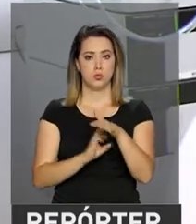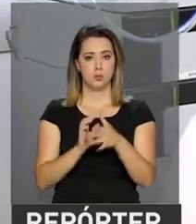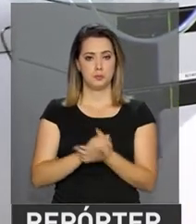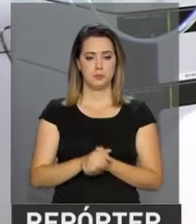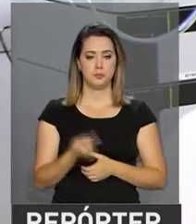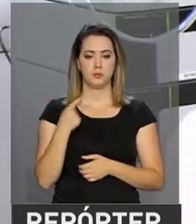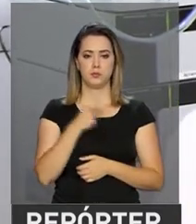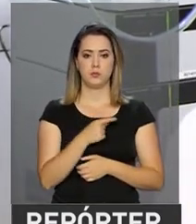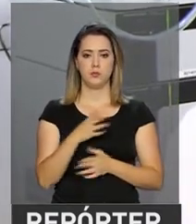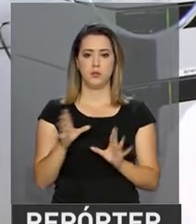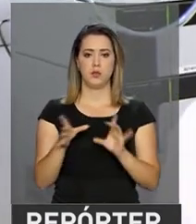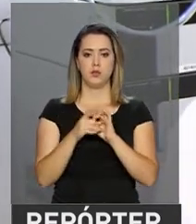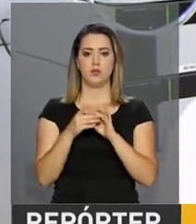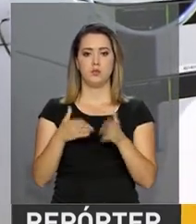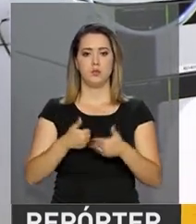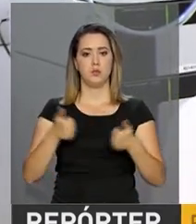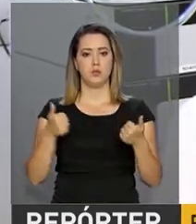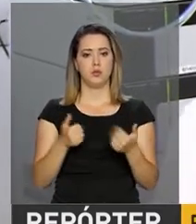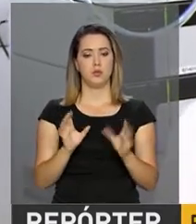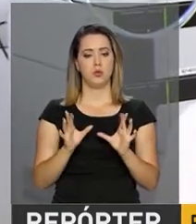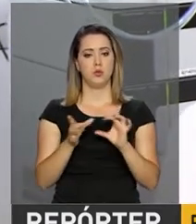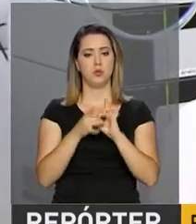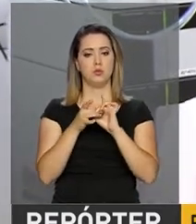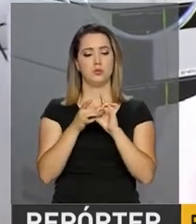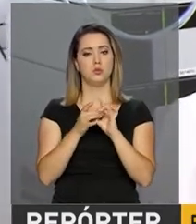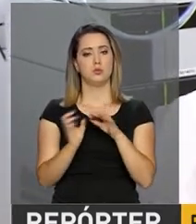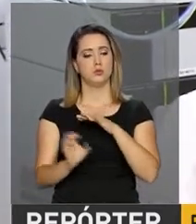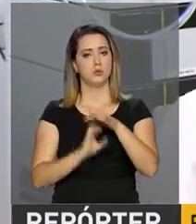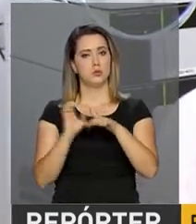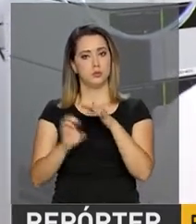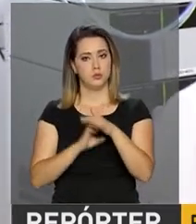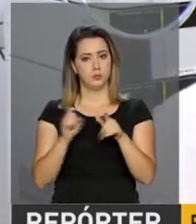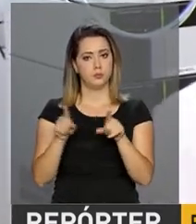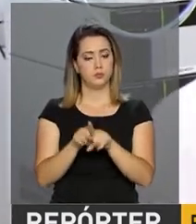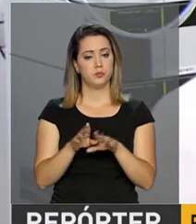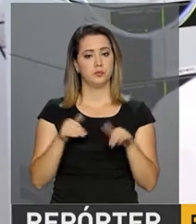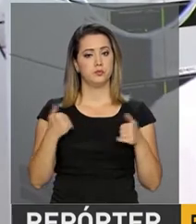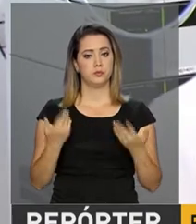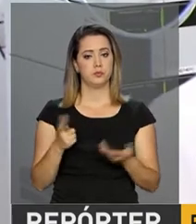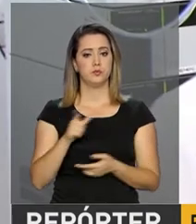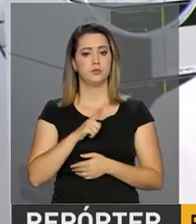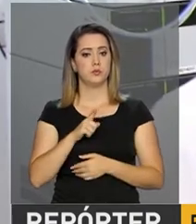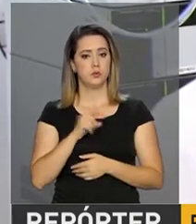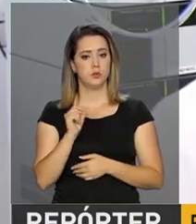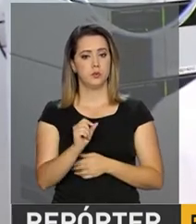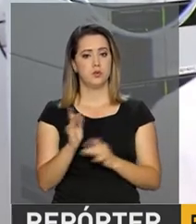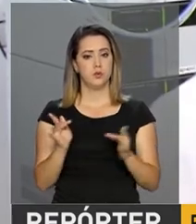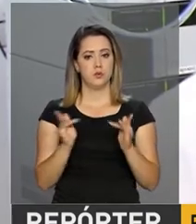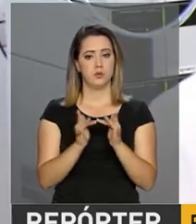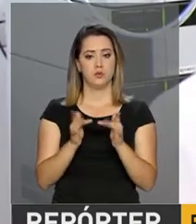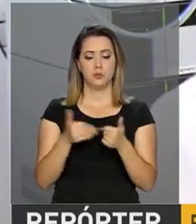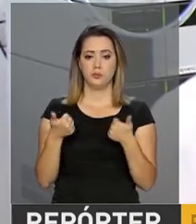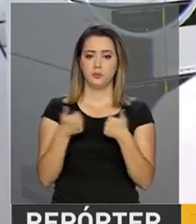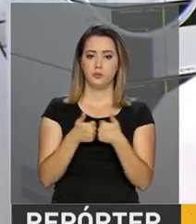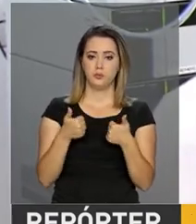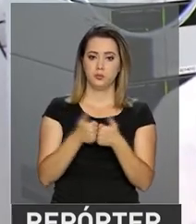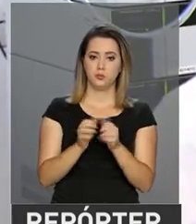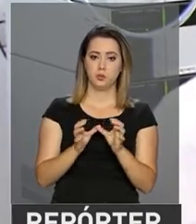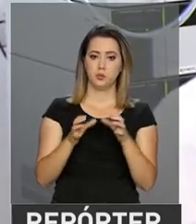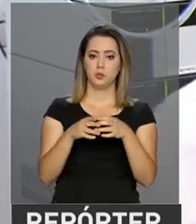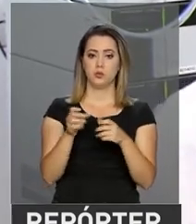um contato muito mais direto agora com o setor produtivo, com as indústrias. Então nós temos um contato bem próximo com o